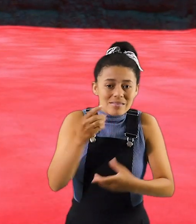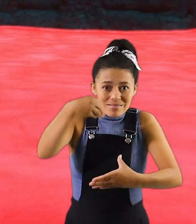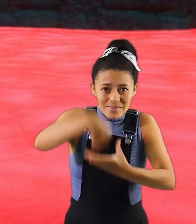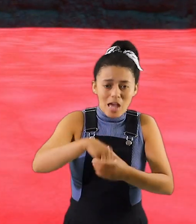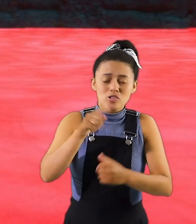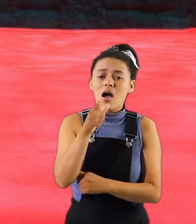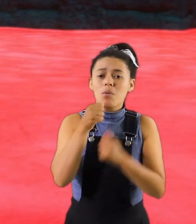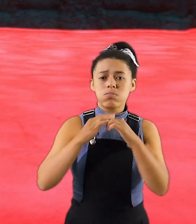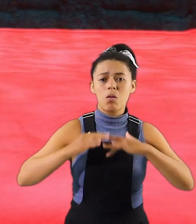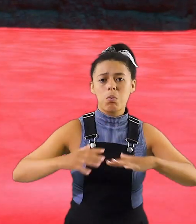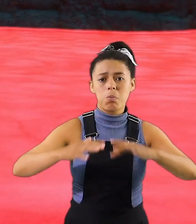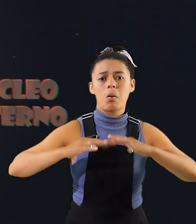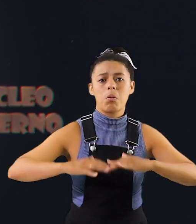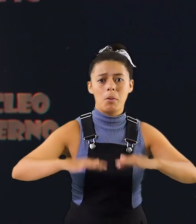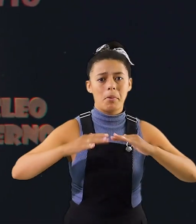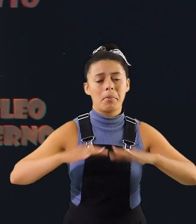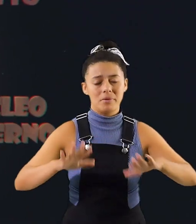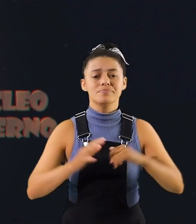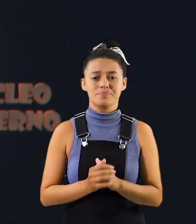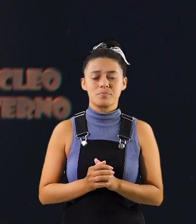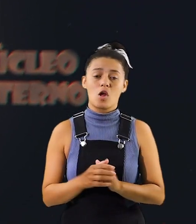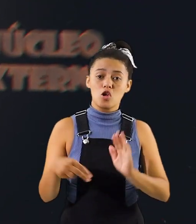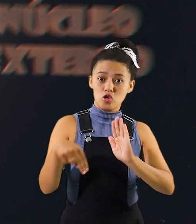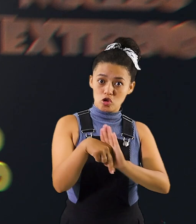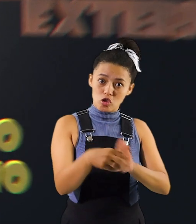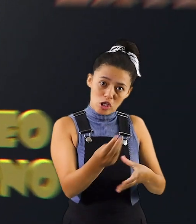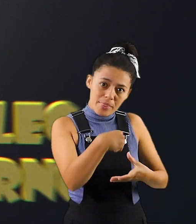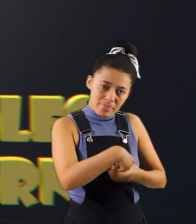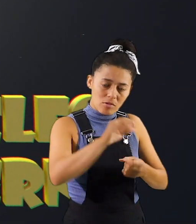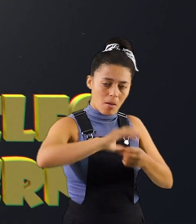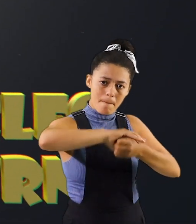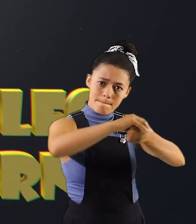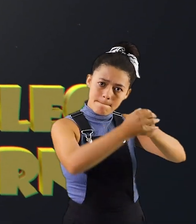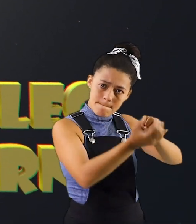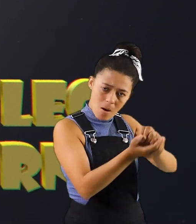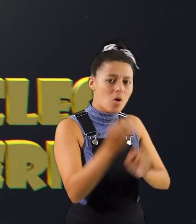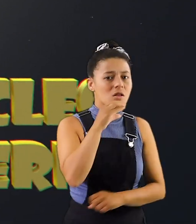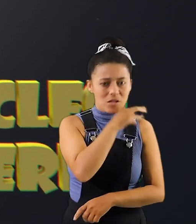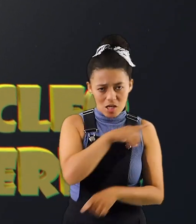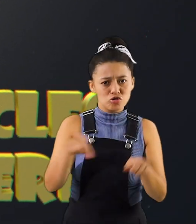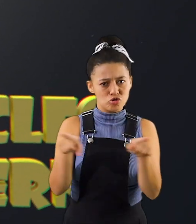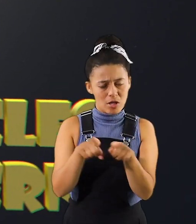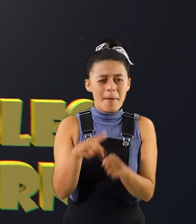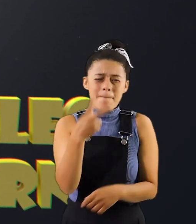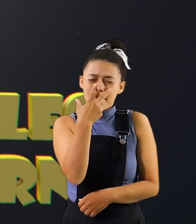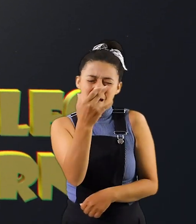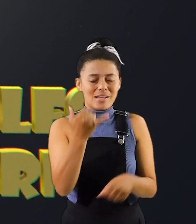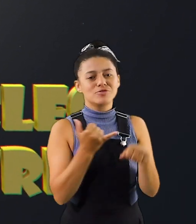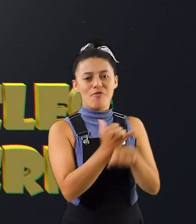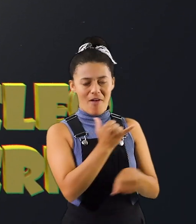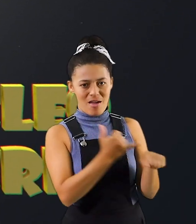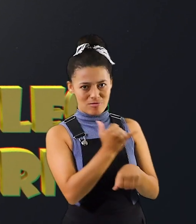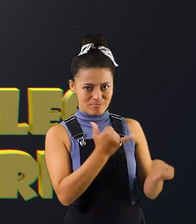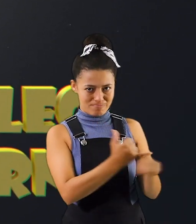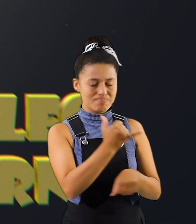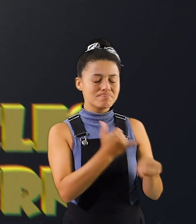quente que é totalmente líquido. O núcleo interno é uma bola muito quente. Ela é feita quase que